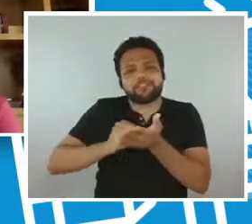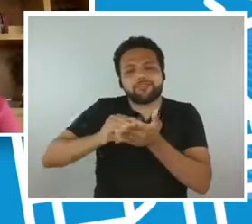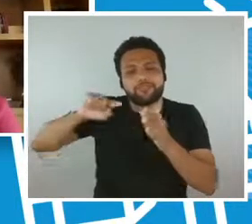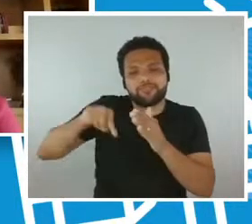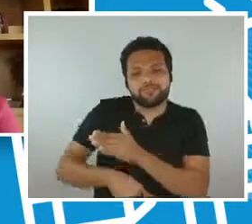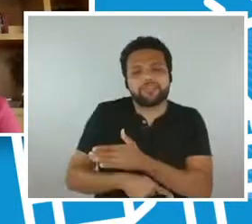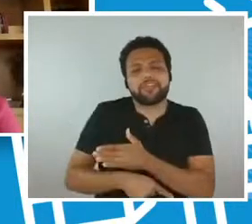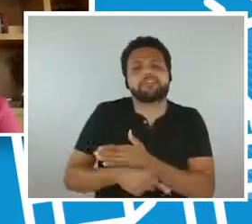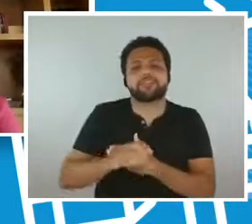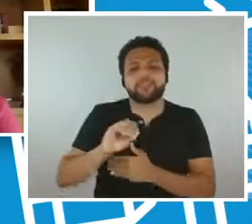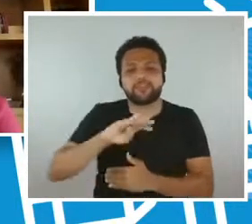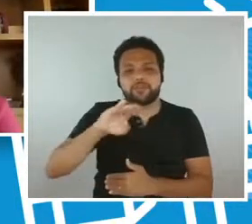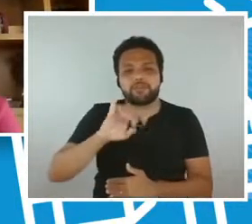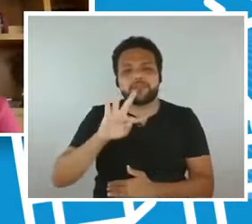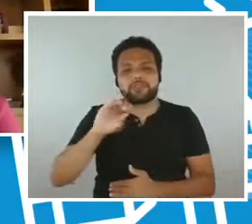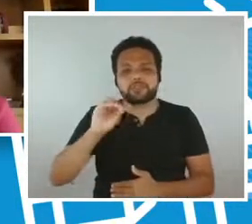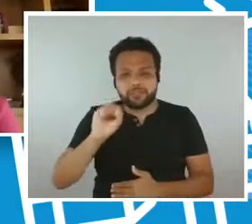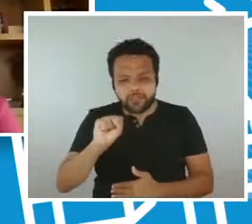Perfeito.